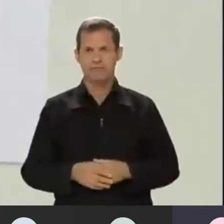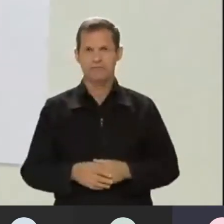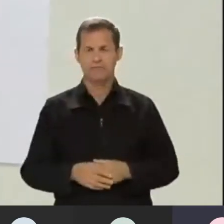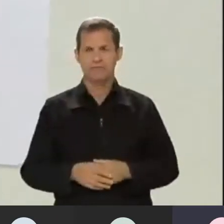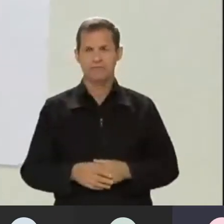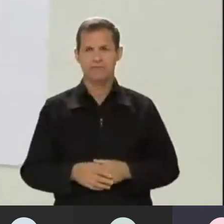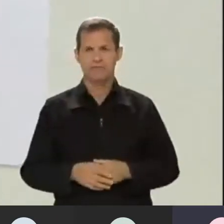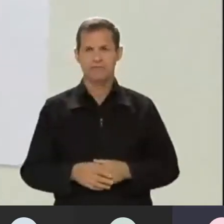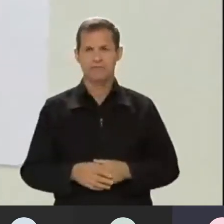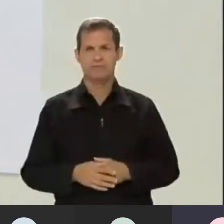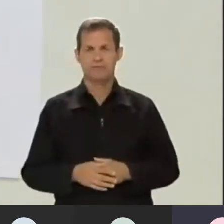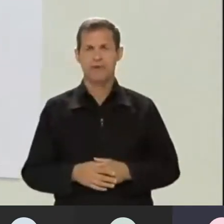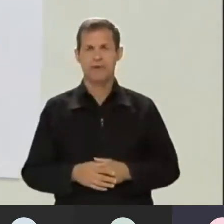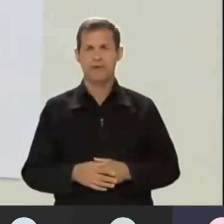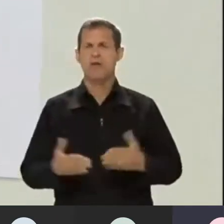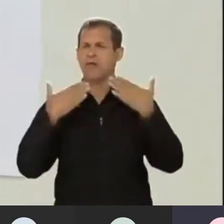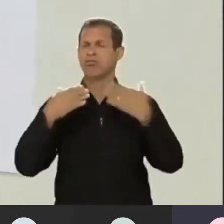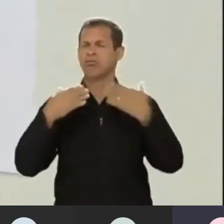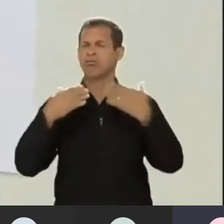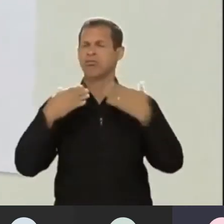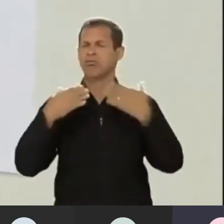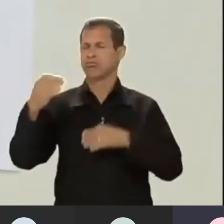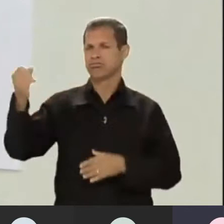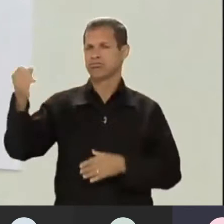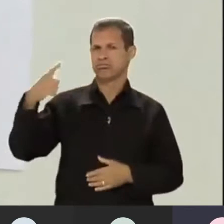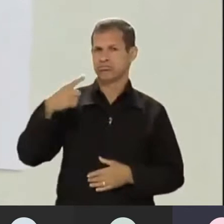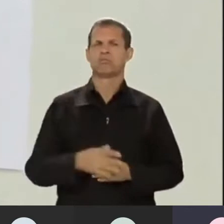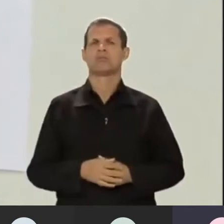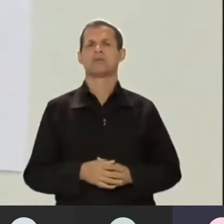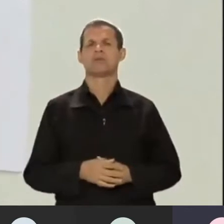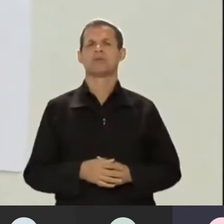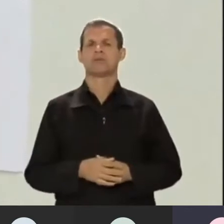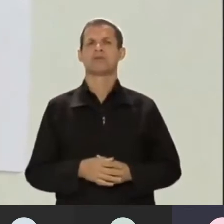aqui. O aquecimento solar